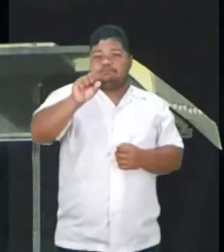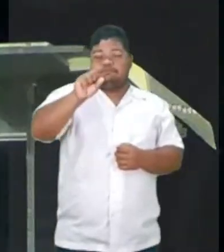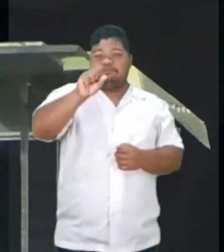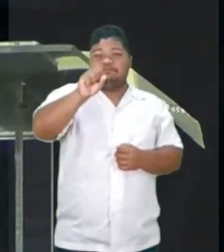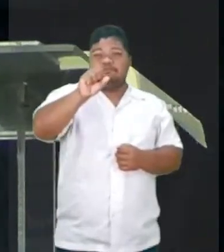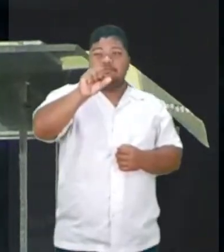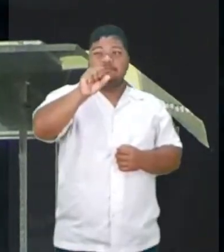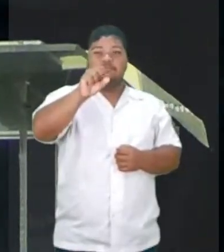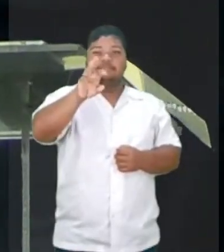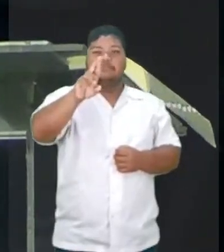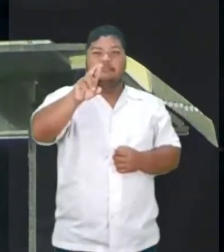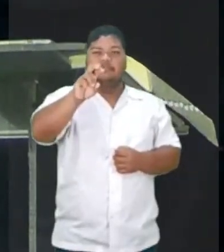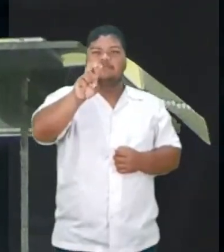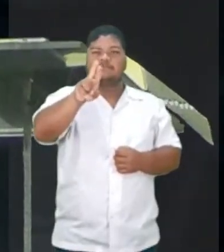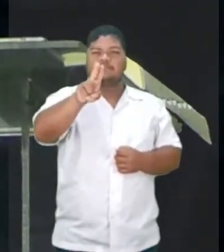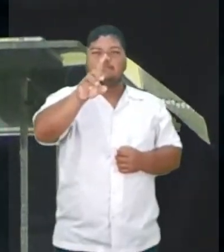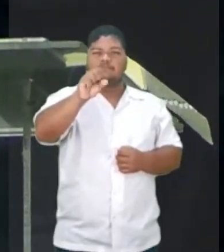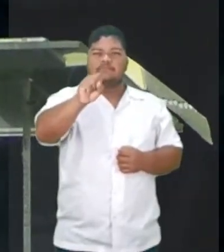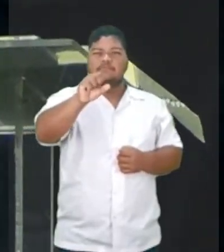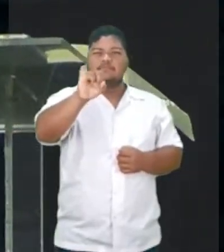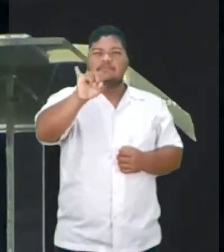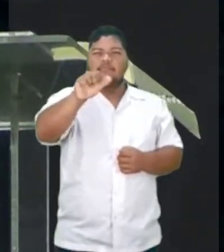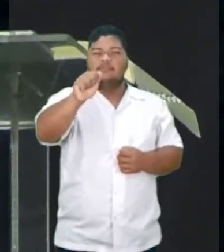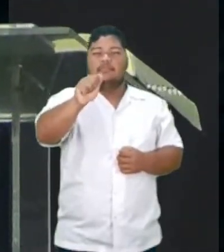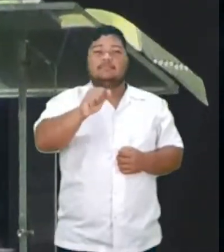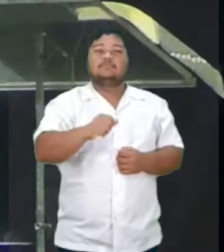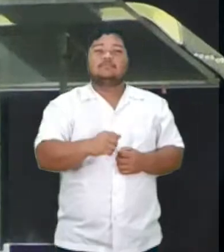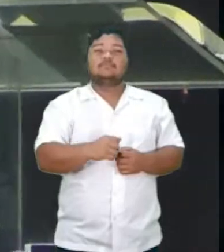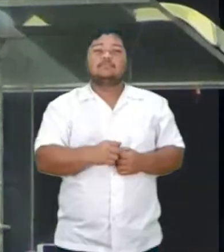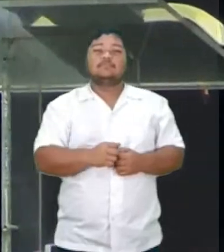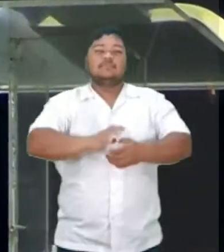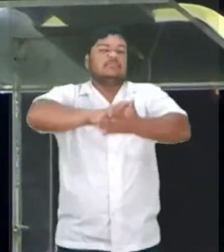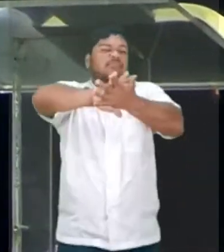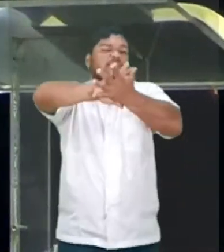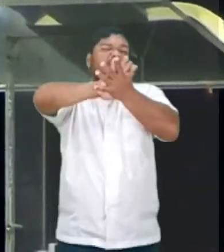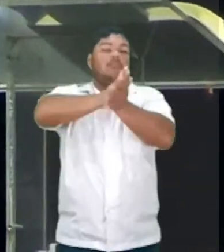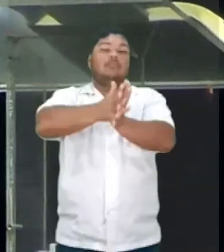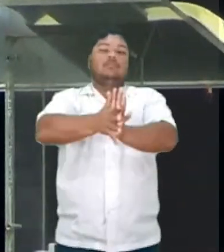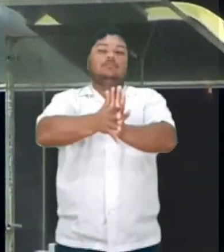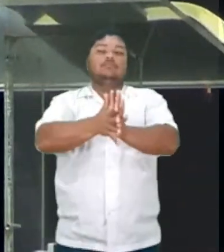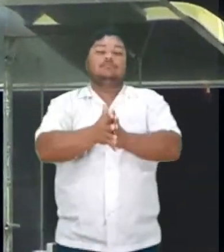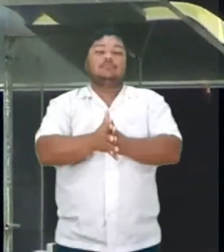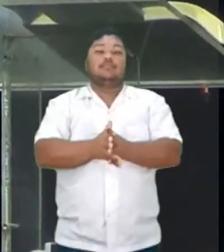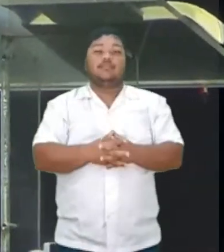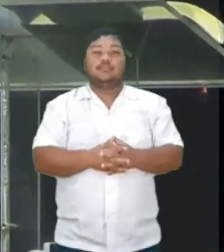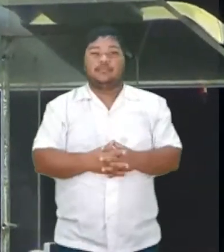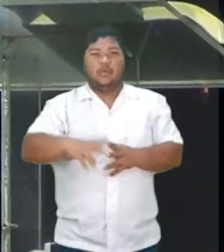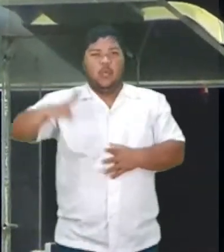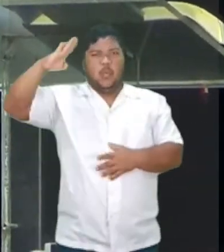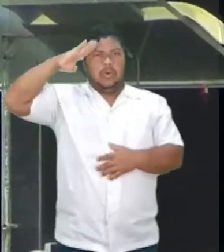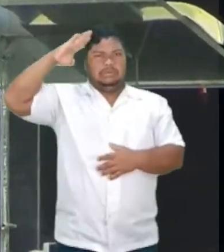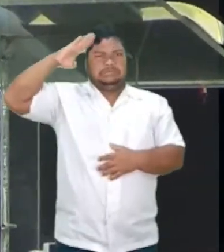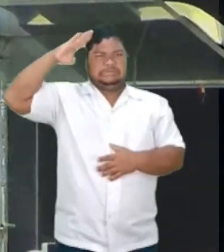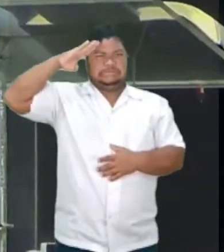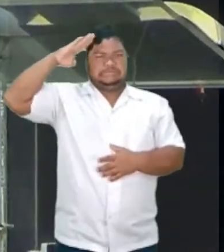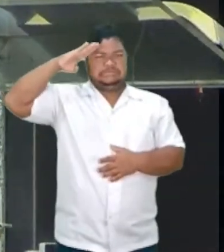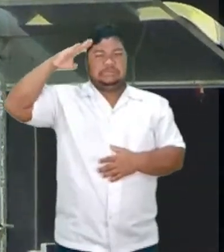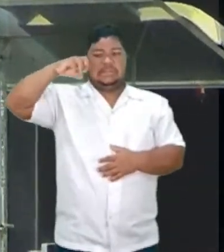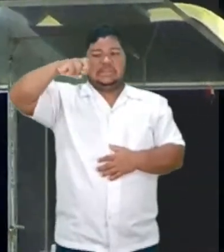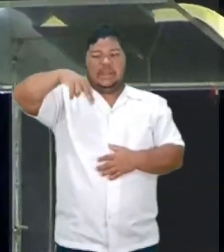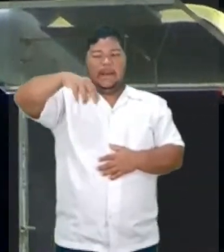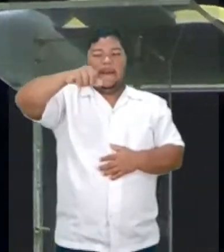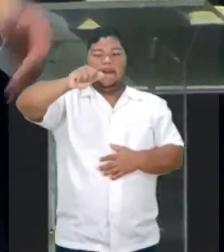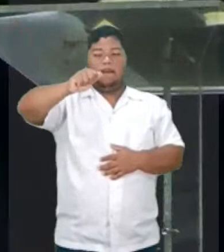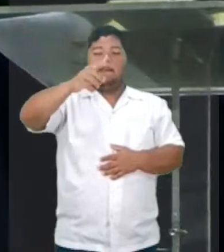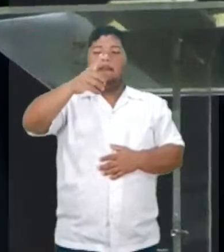inverno extremamente rigoroso, dizimou o exército de Napoleão.